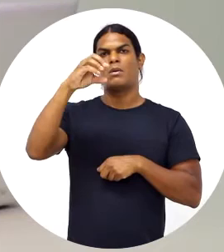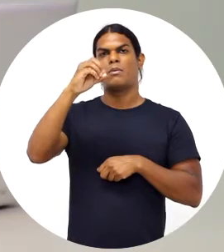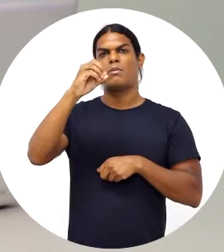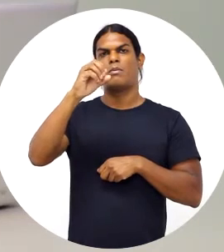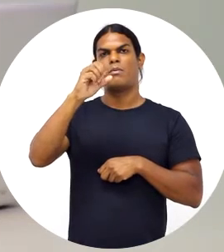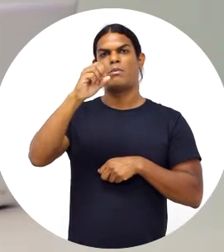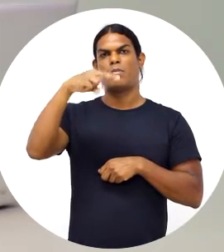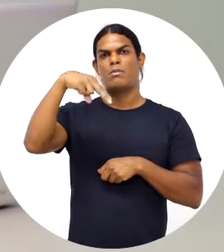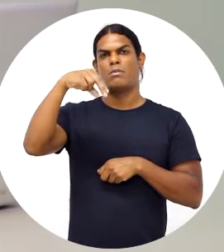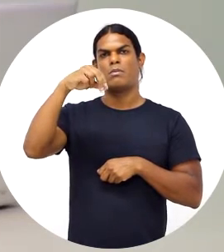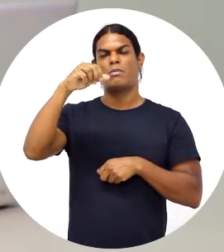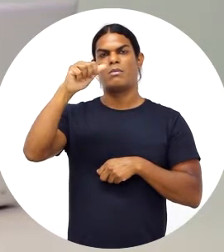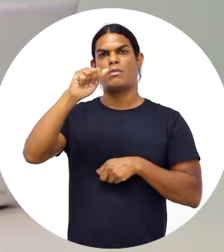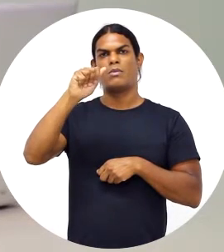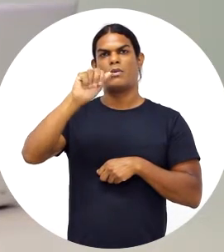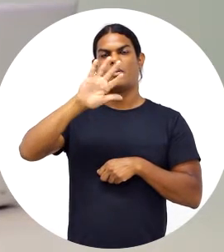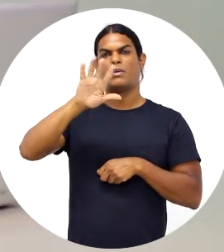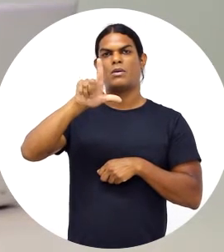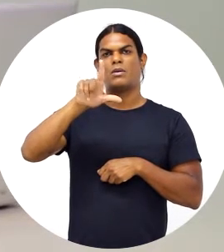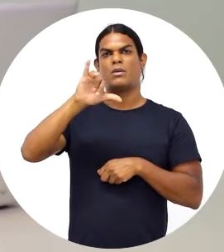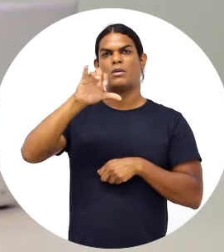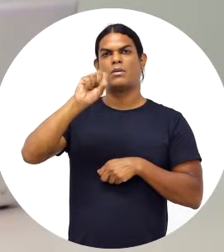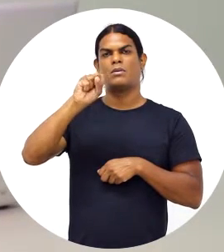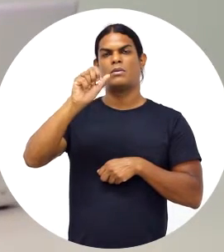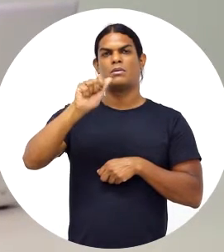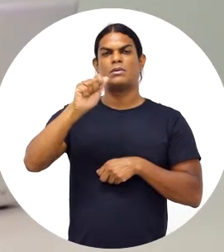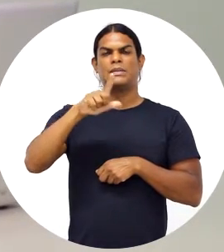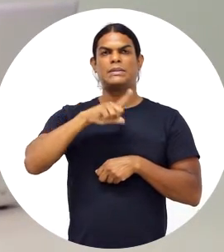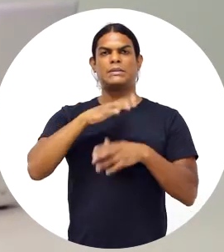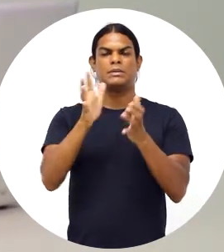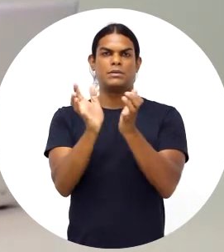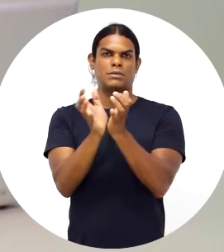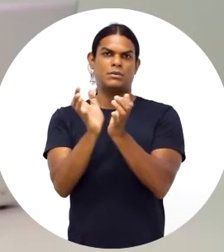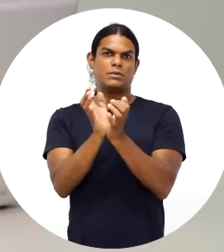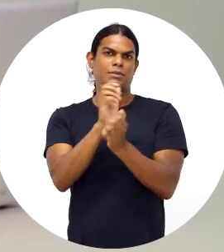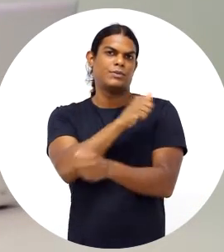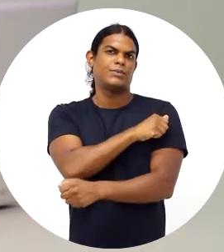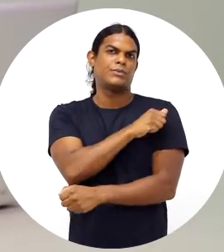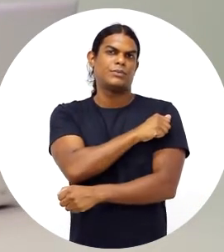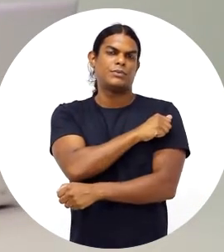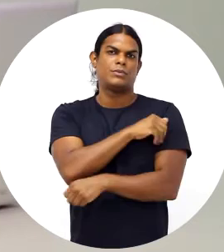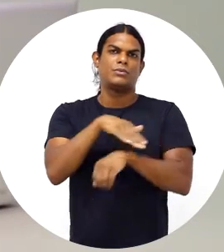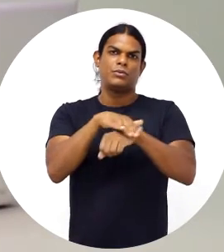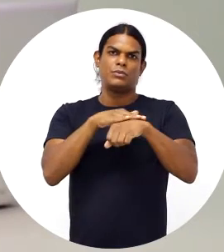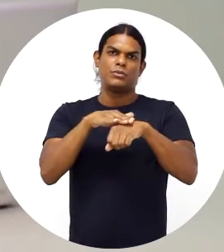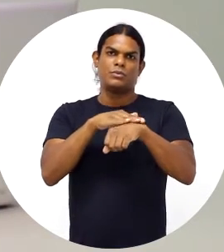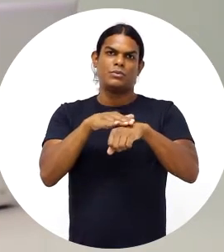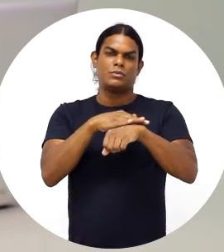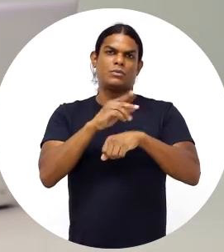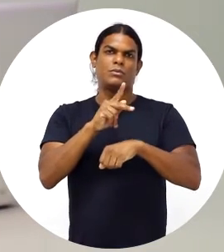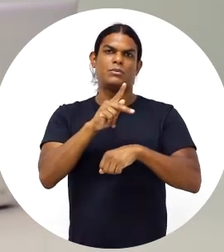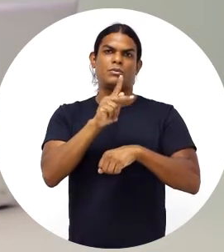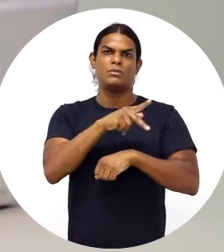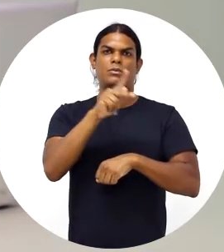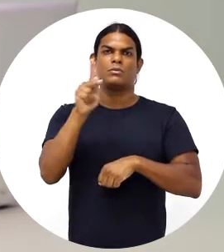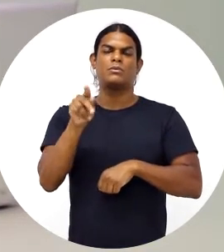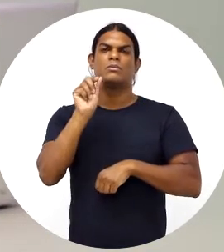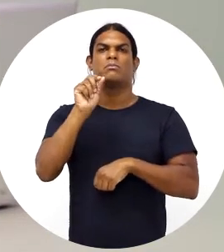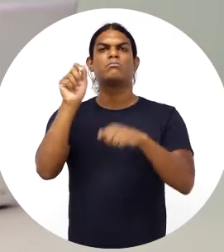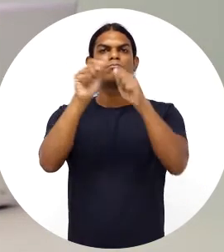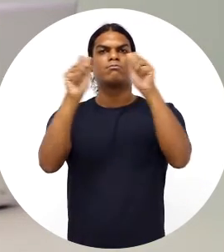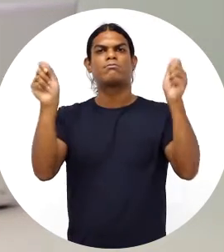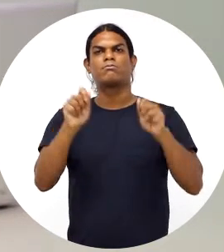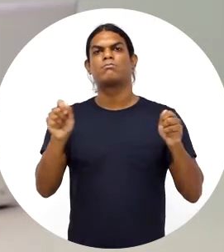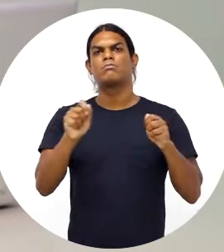nessa cena, nós encontramos um grupo de alunas e sua professora discutindo o que seria arte. Será que a